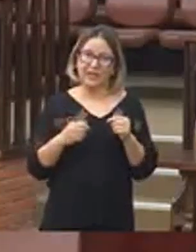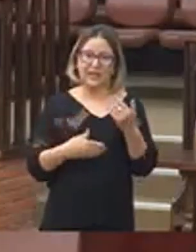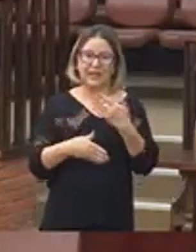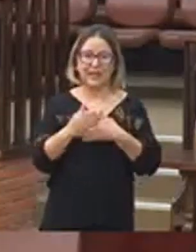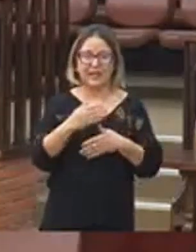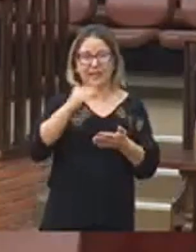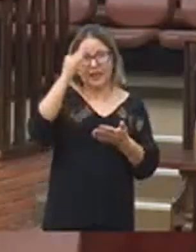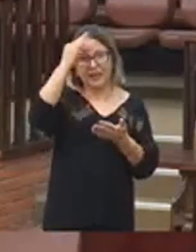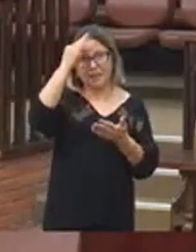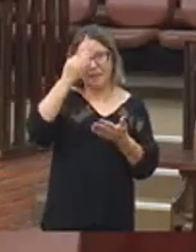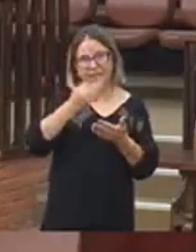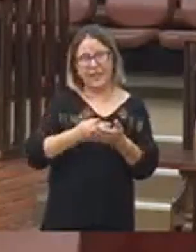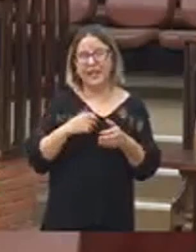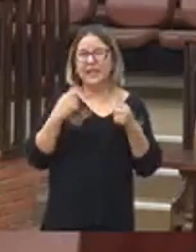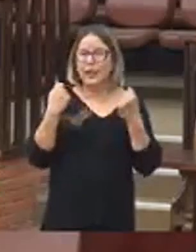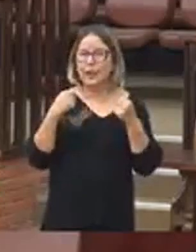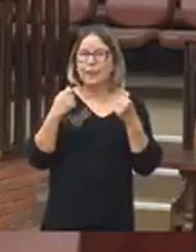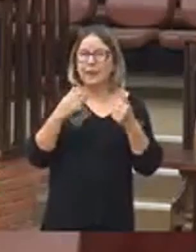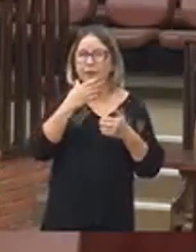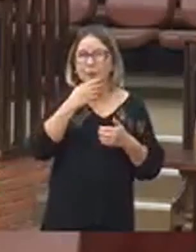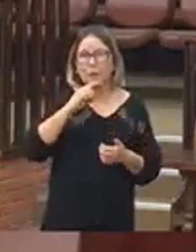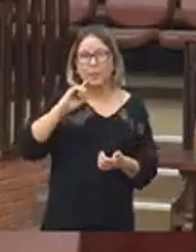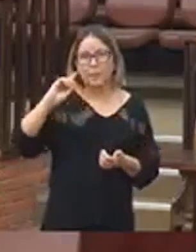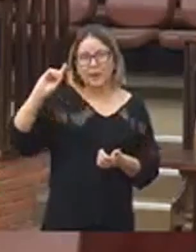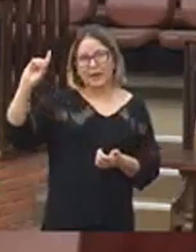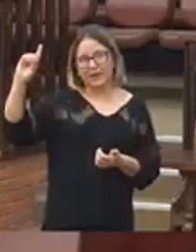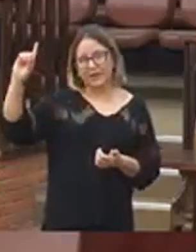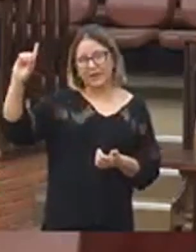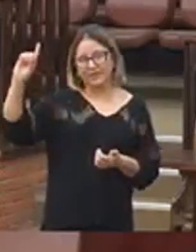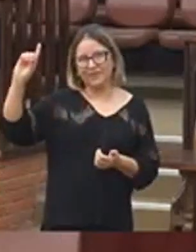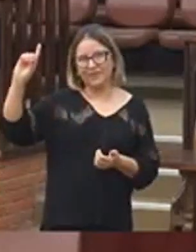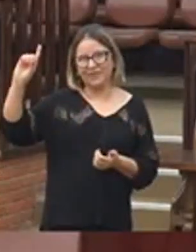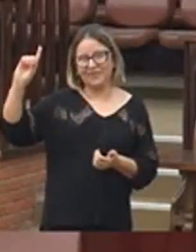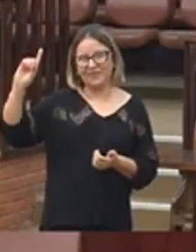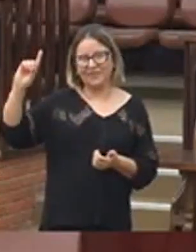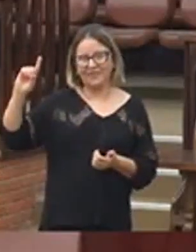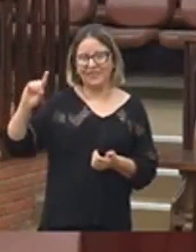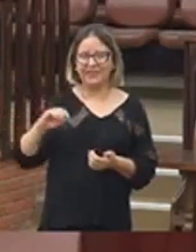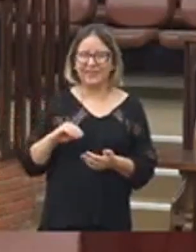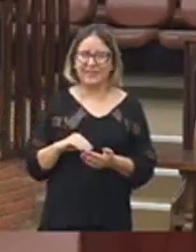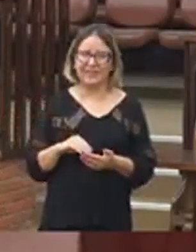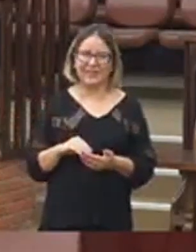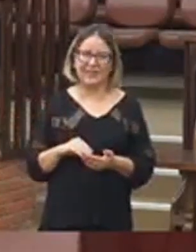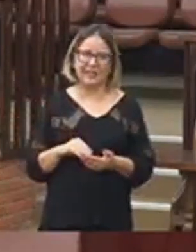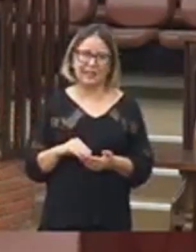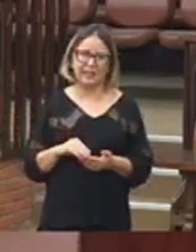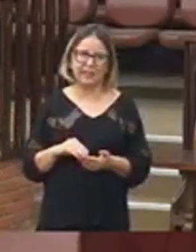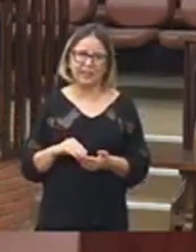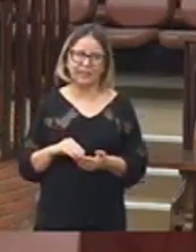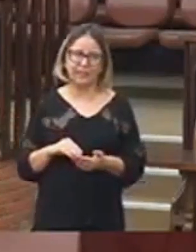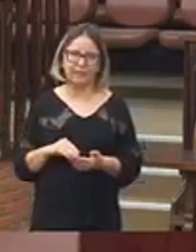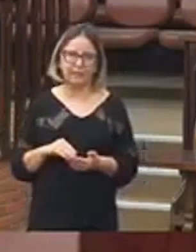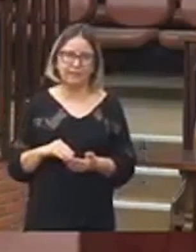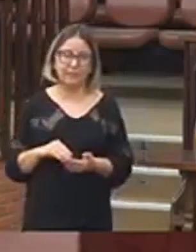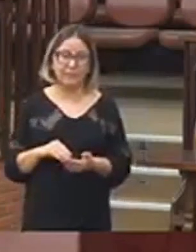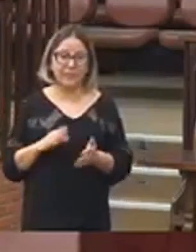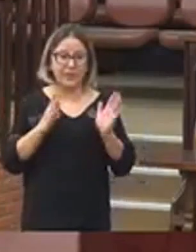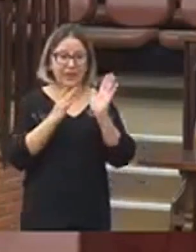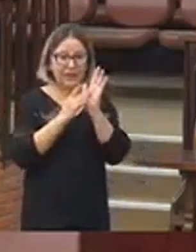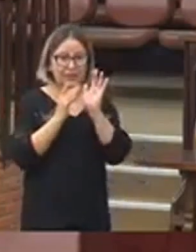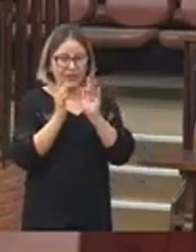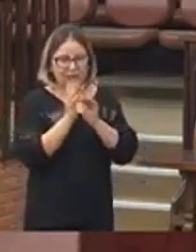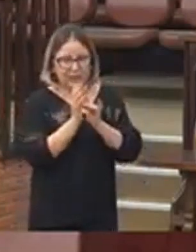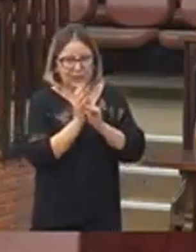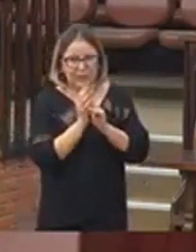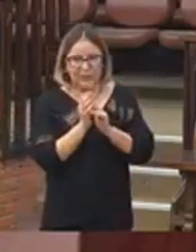Pai, dependendo do Pai. E aqui nós vemos que ele é o autor e o consumador